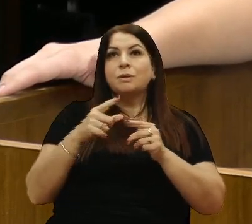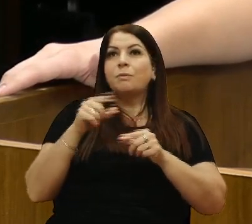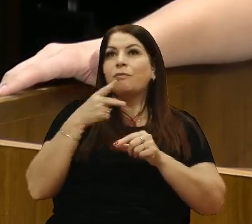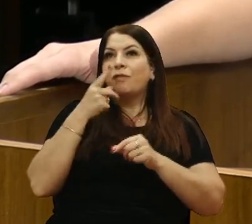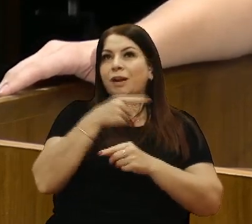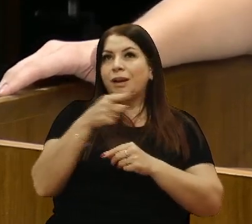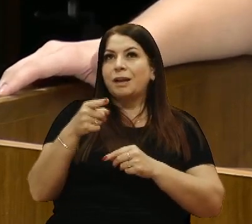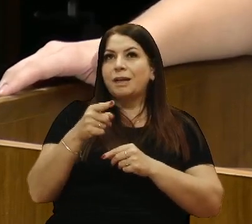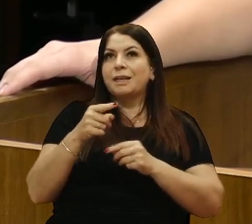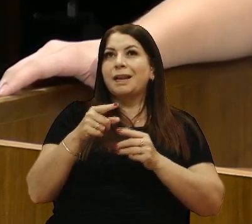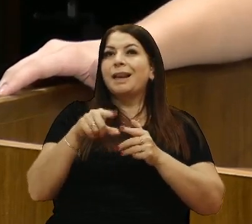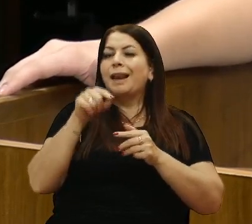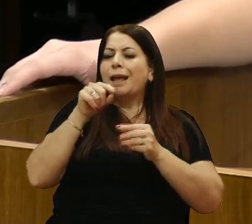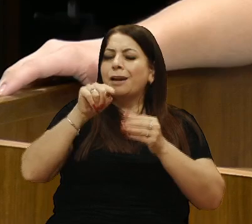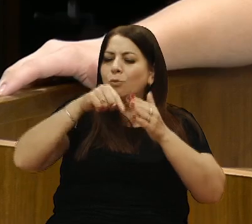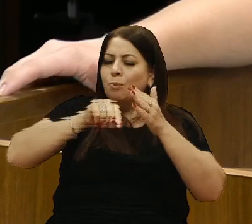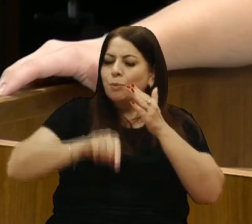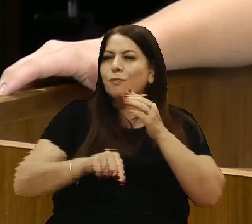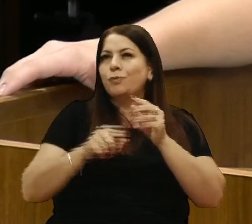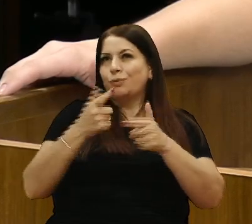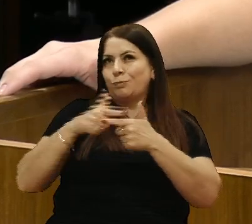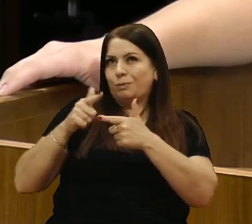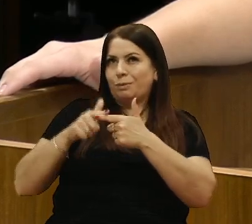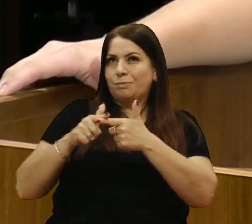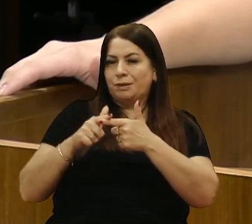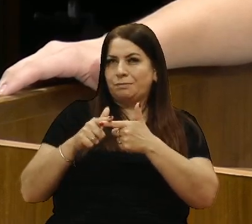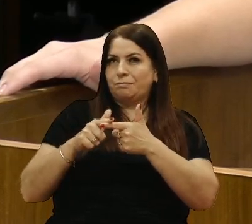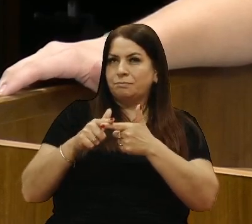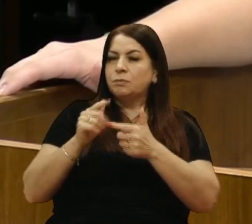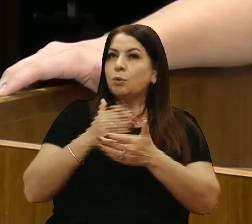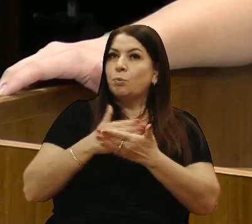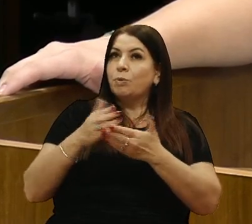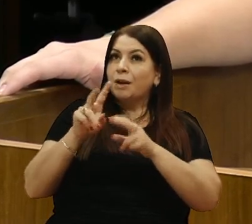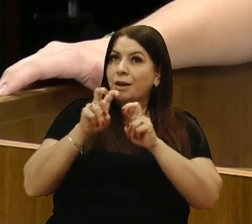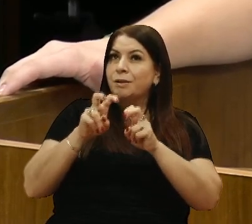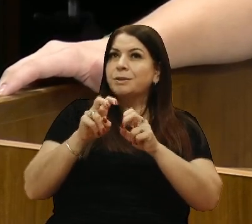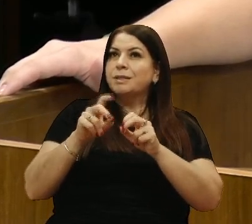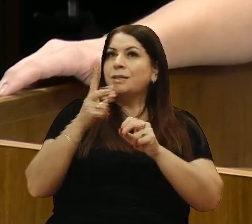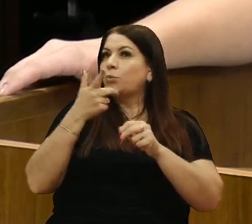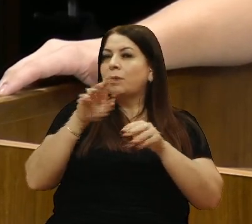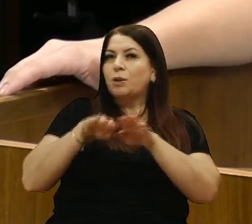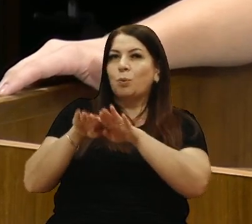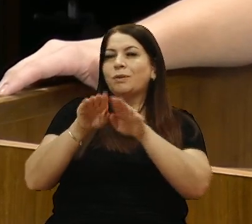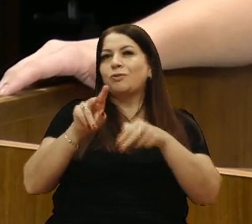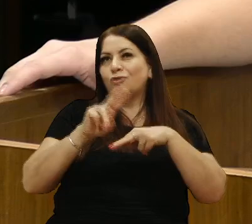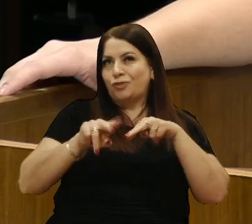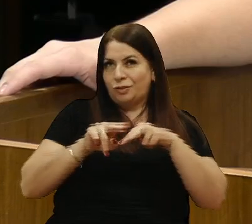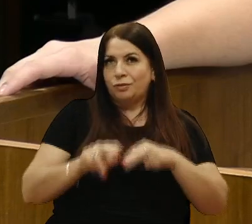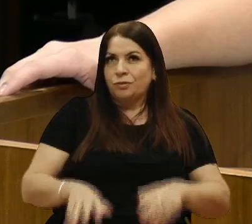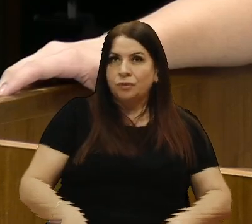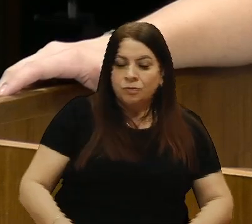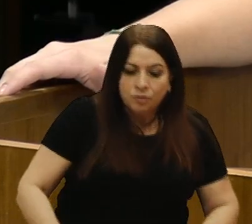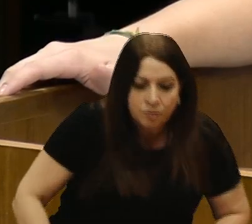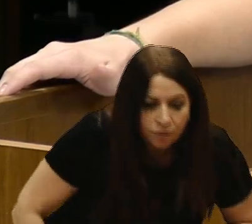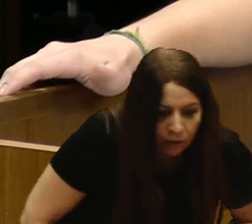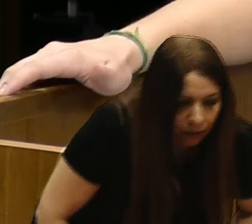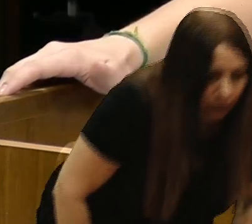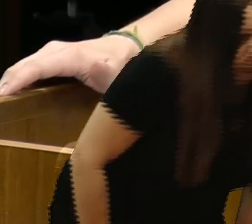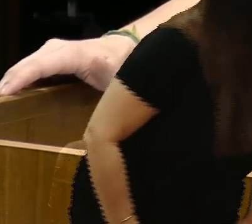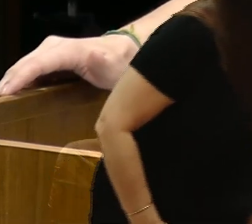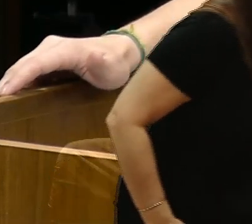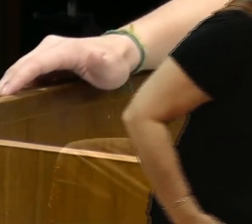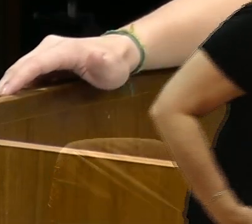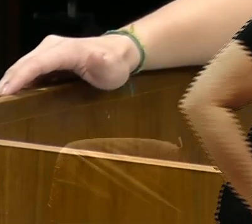tratar na raiz dos problemas, né, na raiz, essa questão da desigualdade de gênero. Portanto, aqui, enquanto